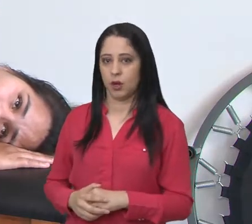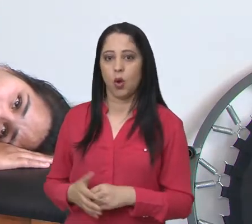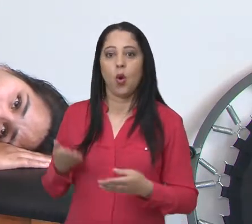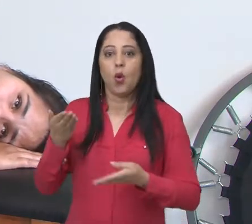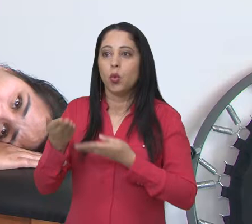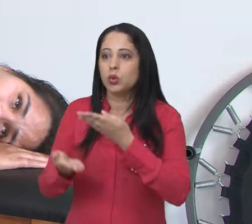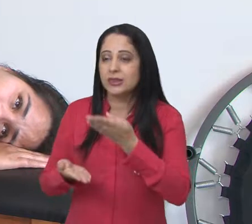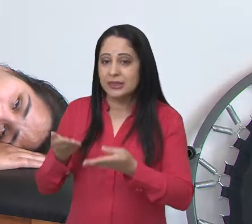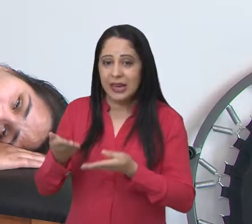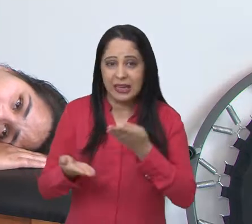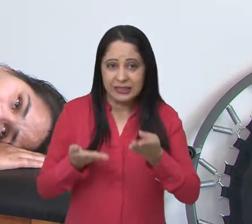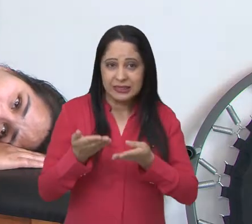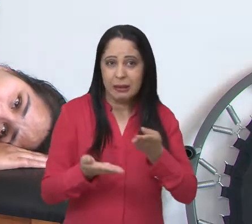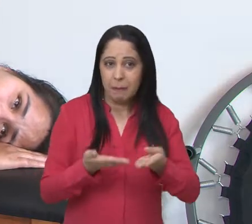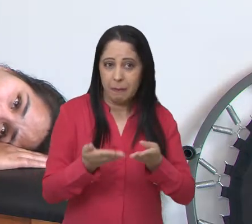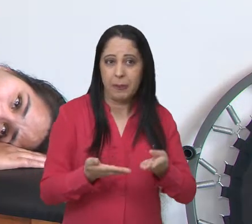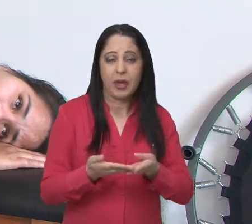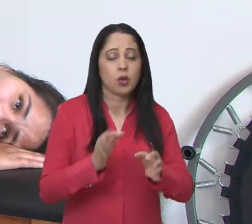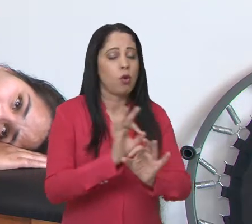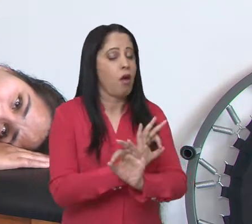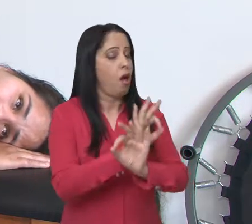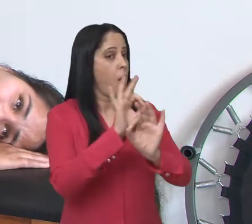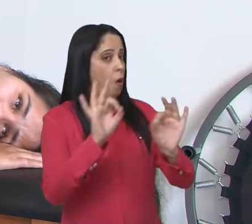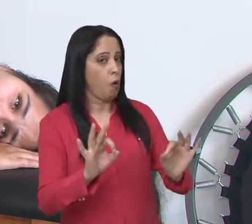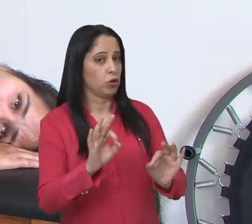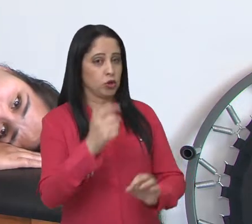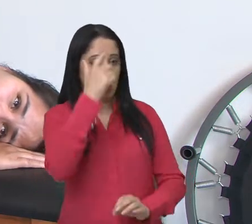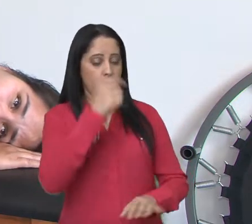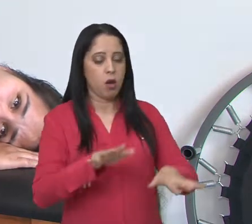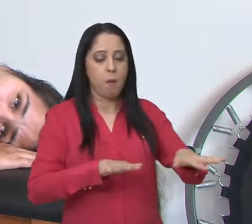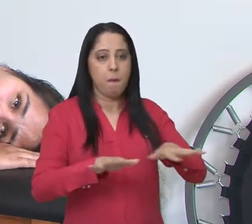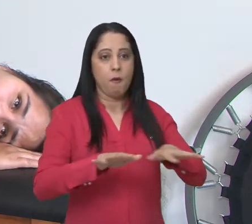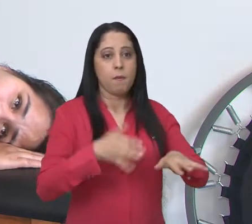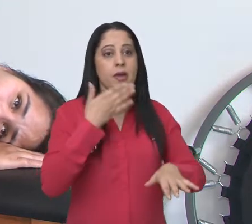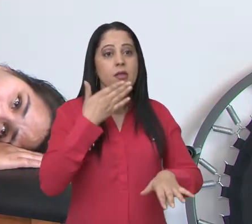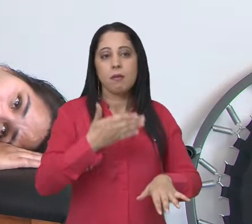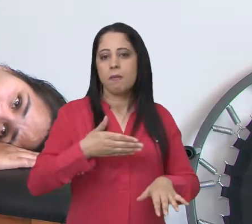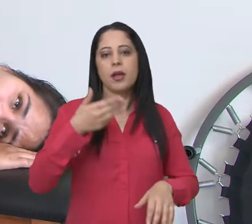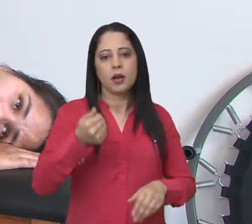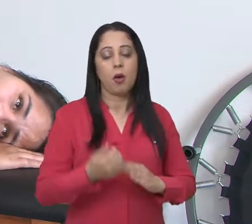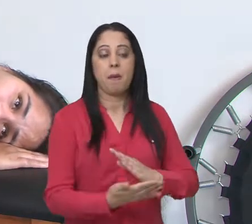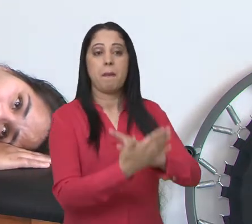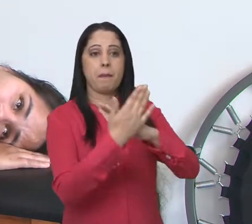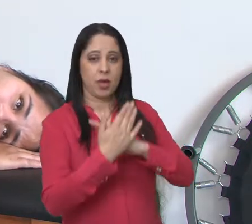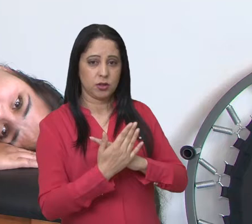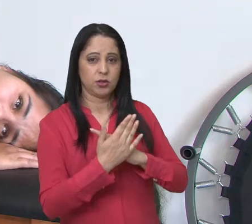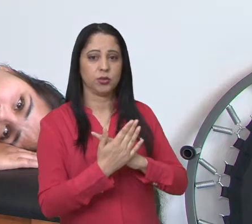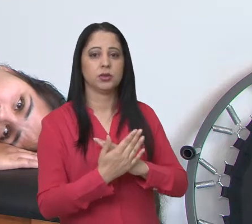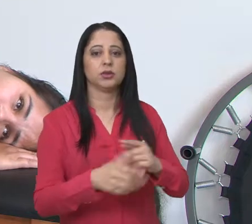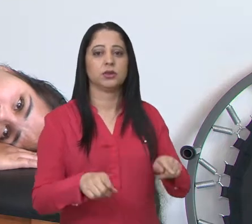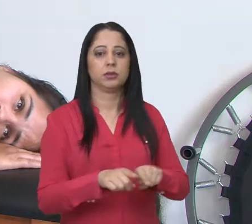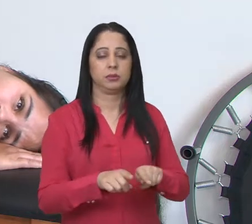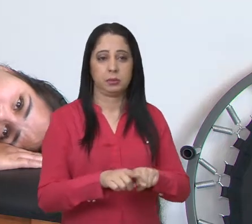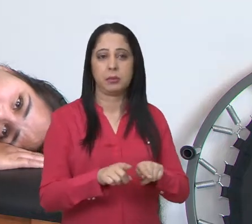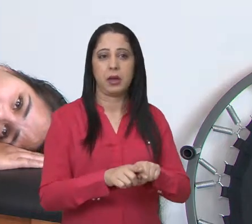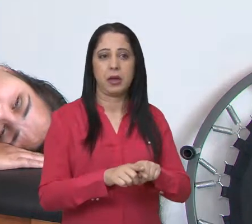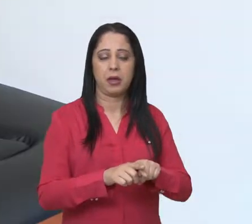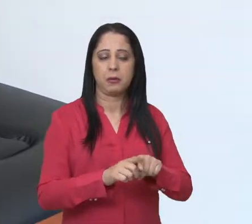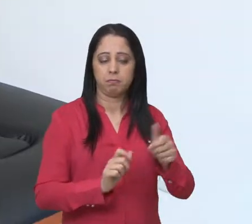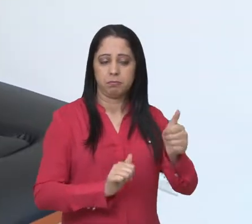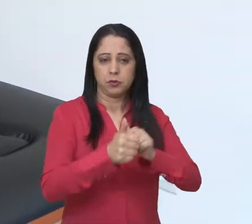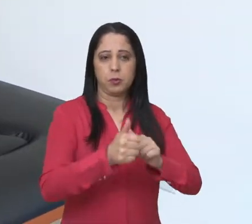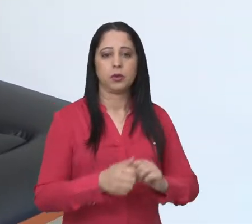A minha recuperação é muito mais rápida, a minha mobilidade é muito melhor. Então só tem me ajudado, principalmente a desenvolver a minha atividade